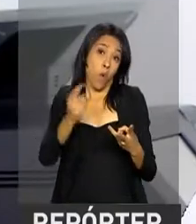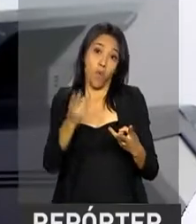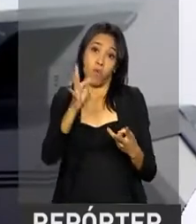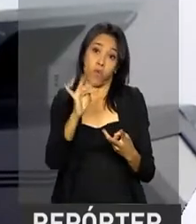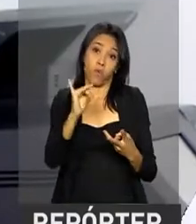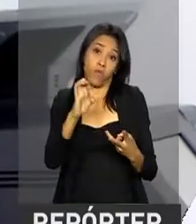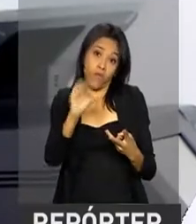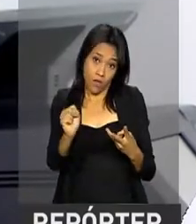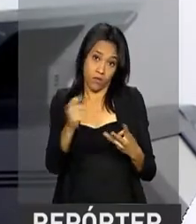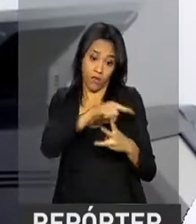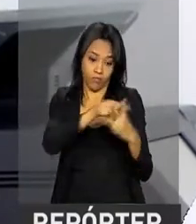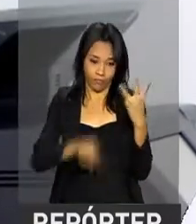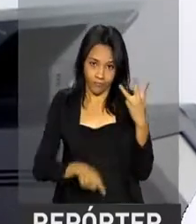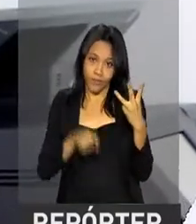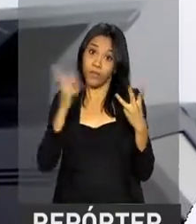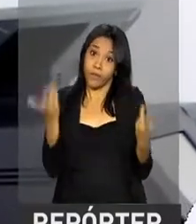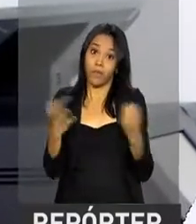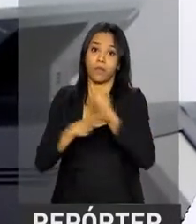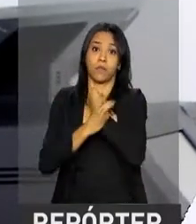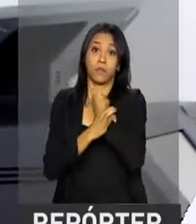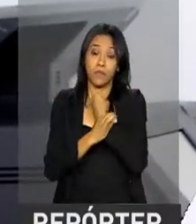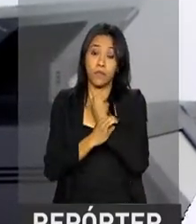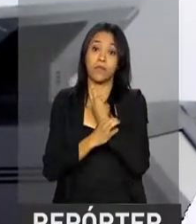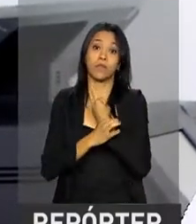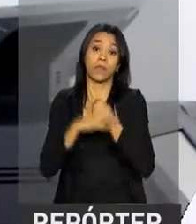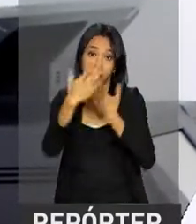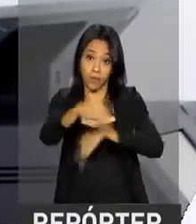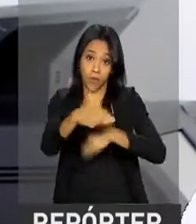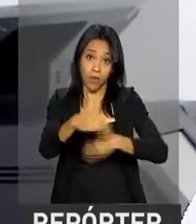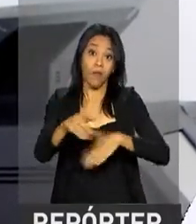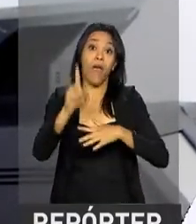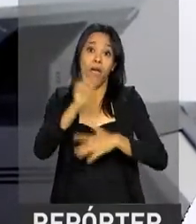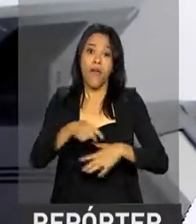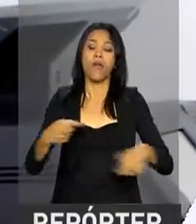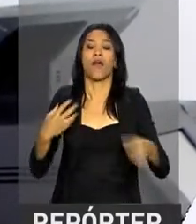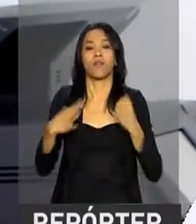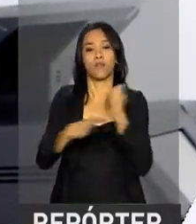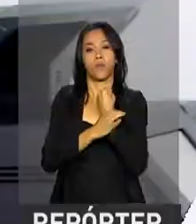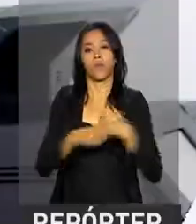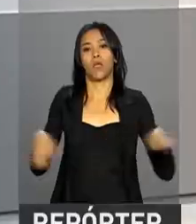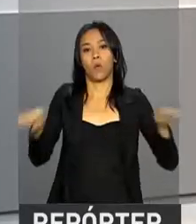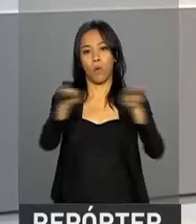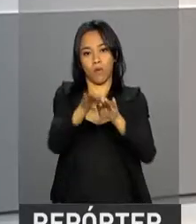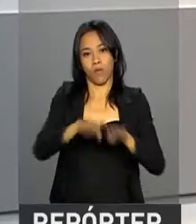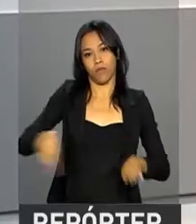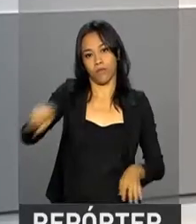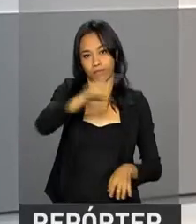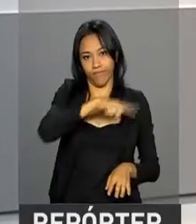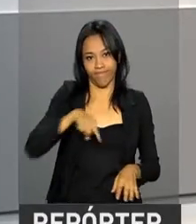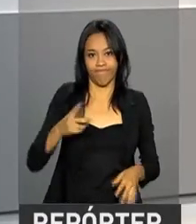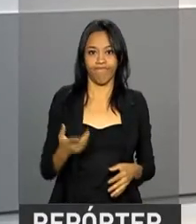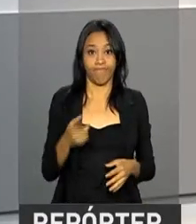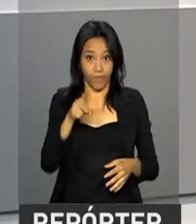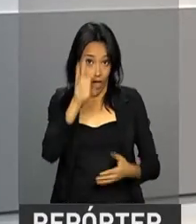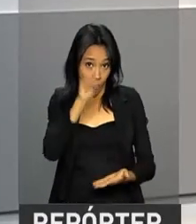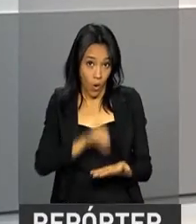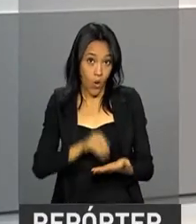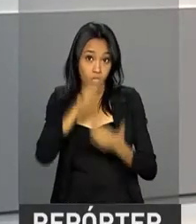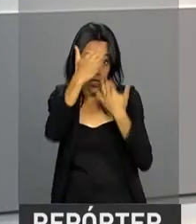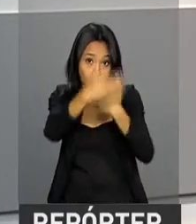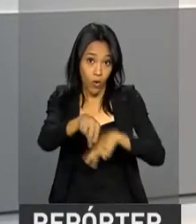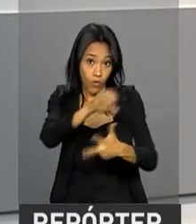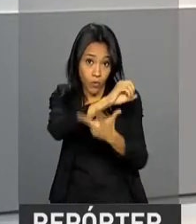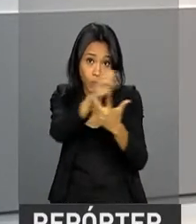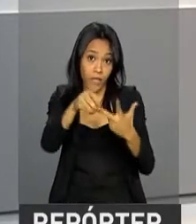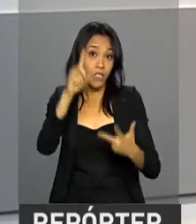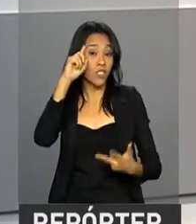fies então a segurança é um instrumento de garantia de isonomia entre os participantes anote aí as provas do enem serão nos